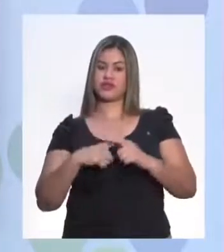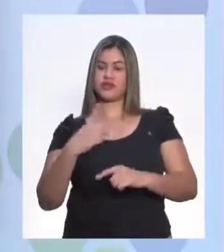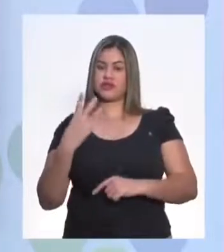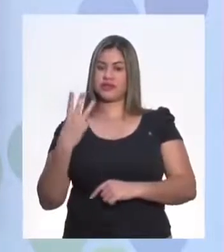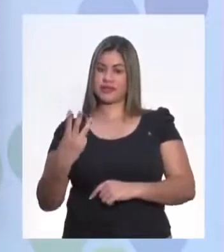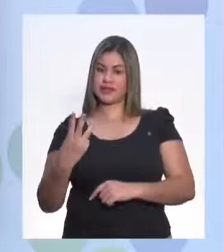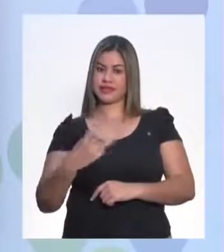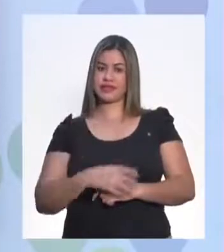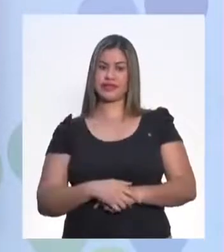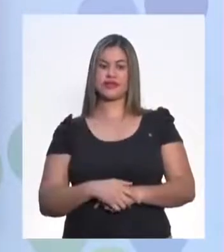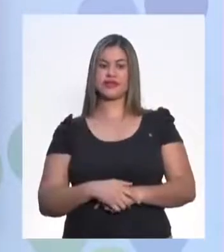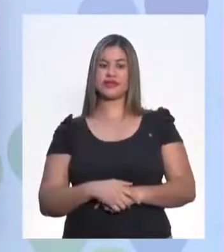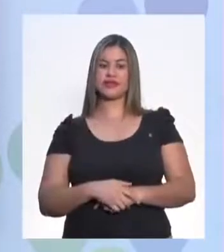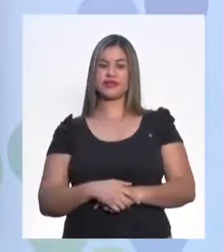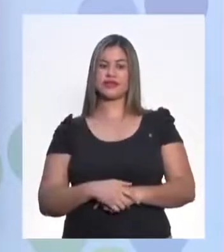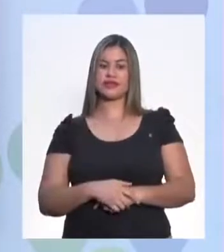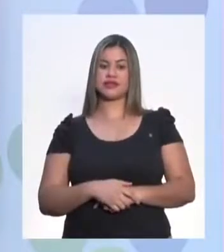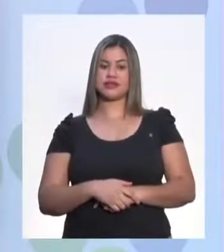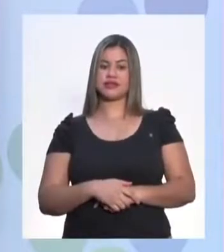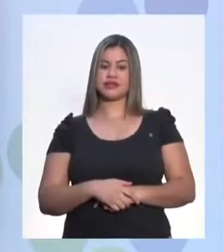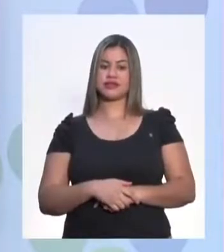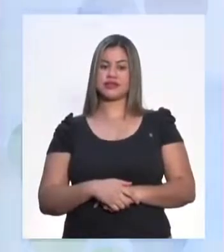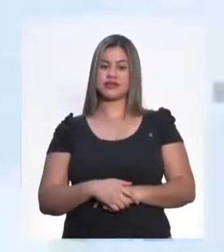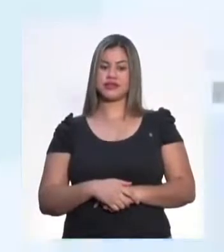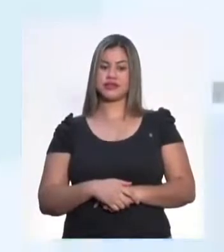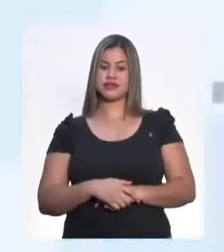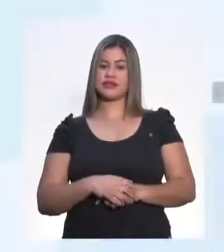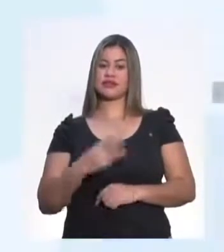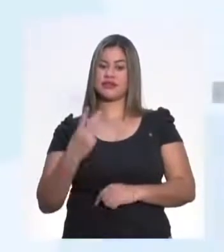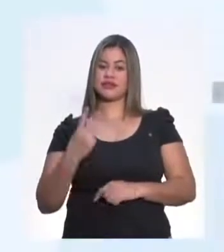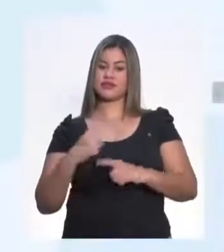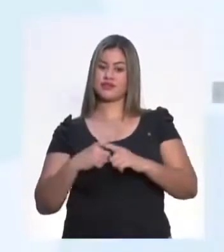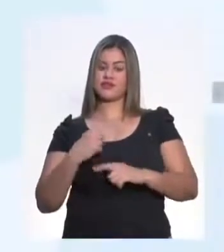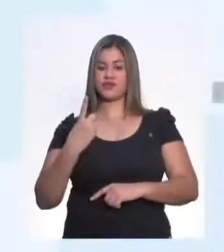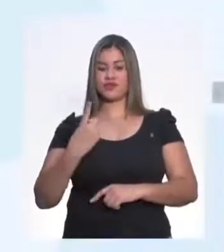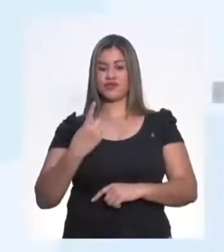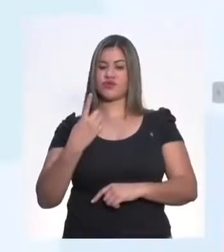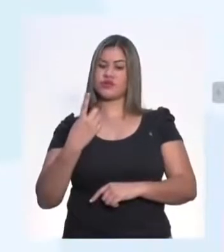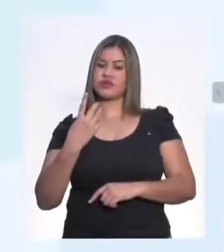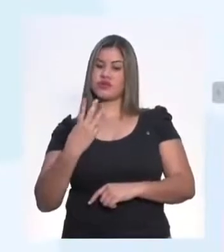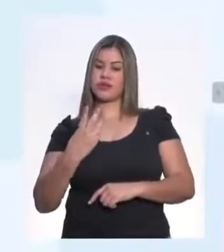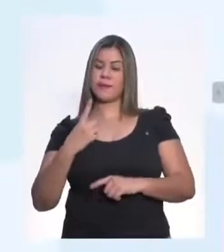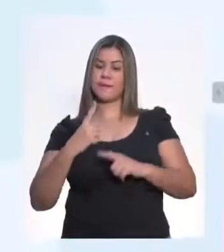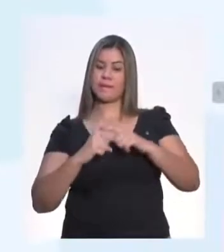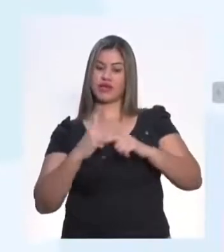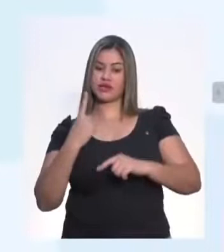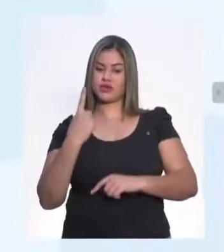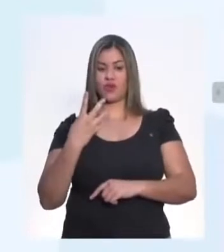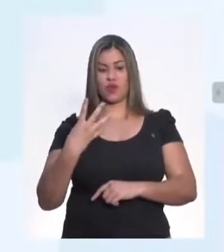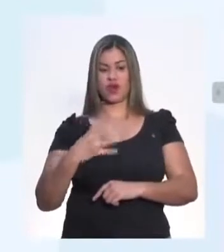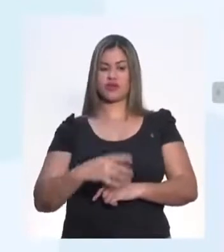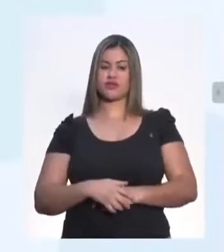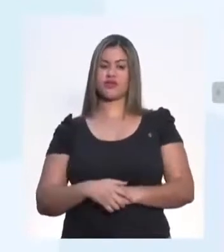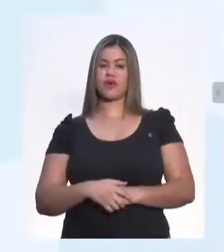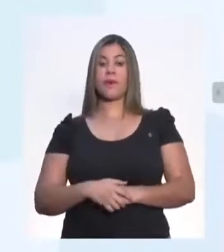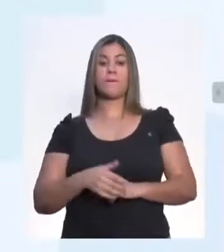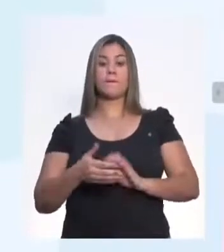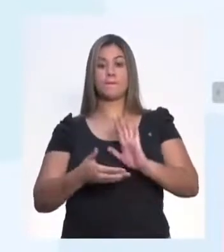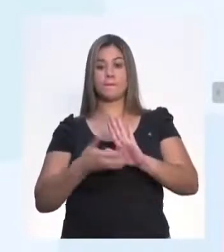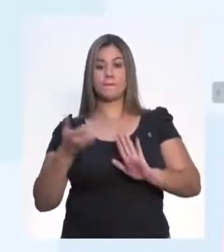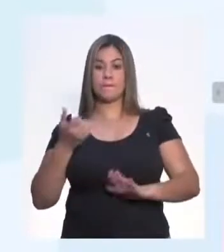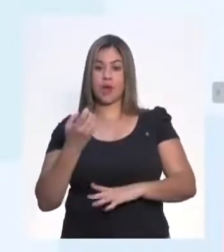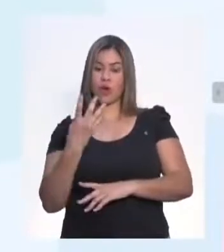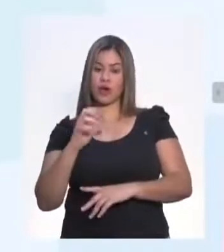3. 3 vezes 6, 18, vai 1. 3 vezes 1, 3, mais 1, 4. Então, vou tirar